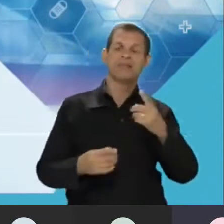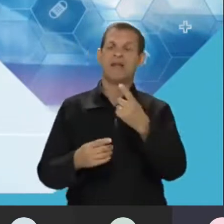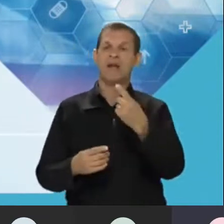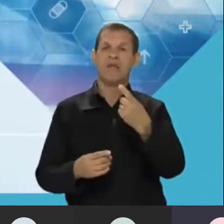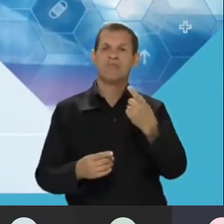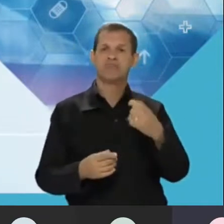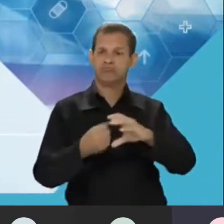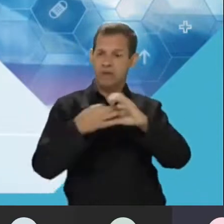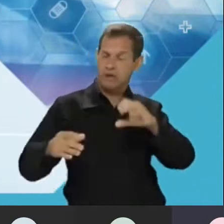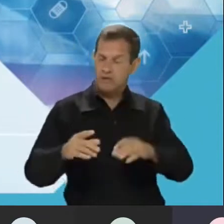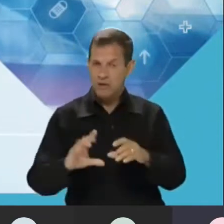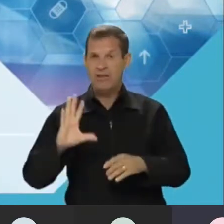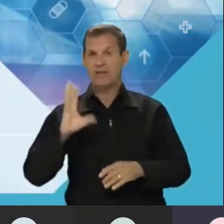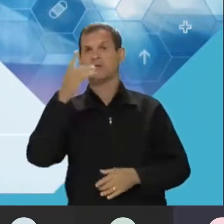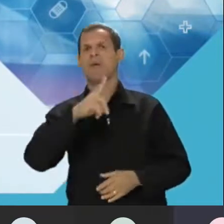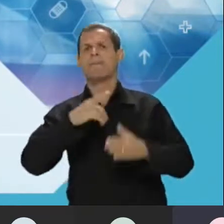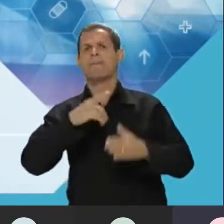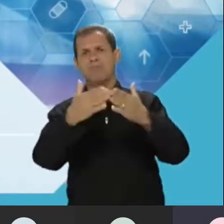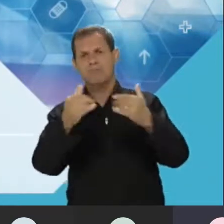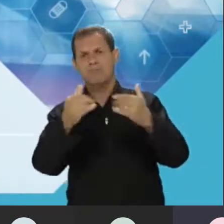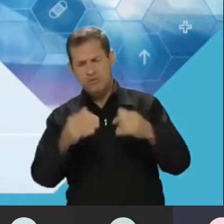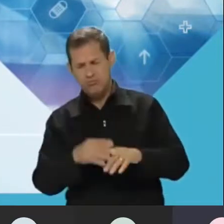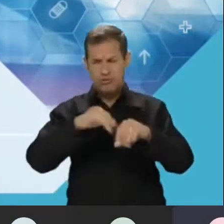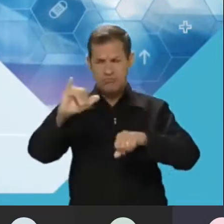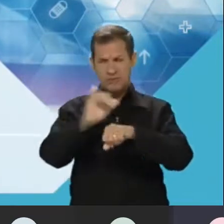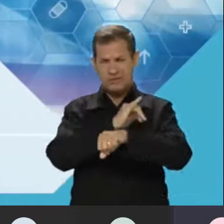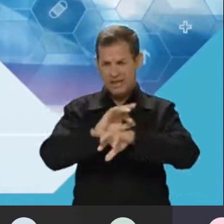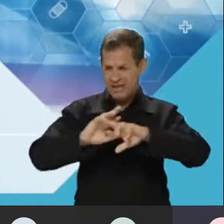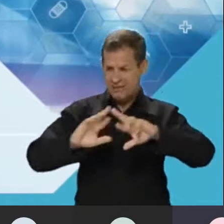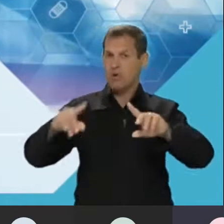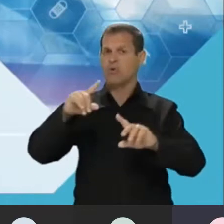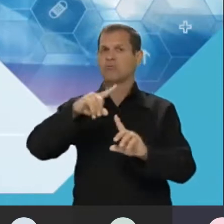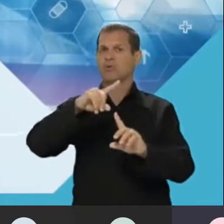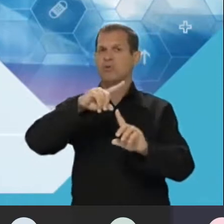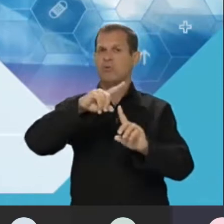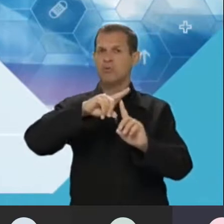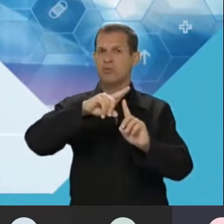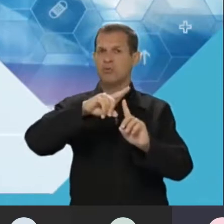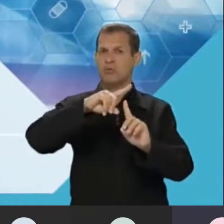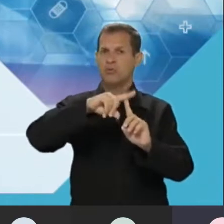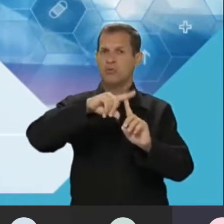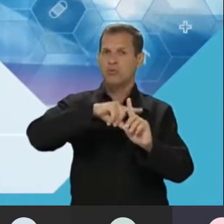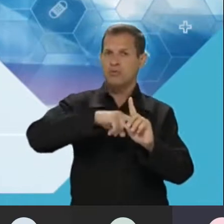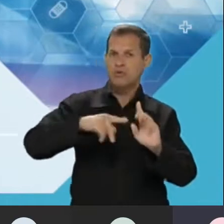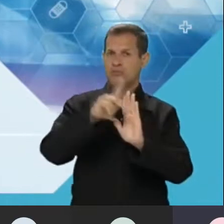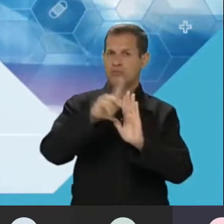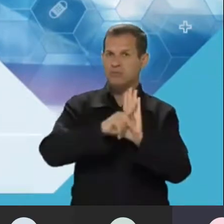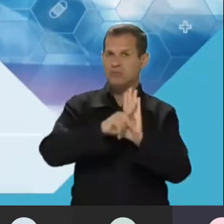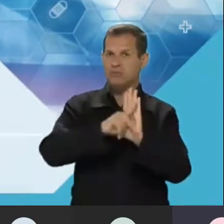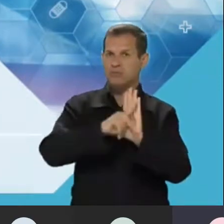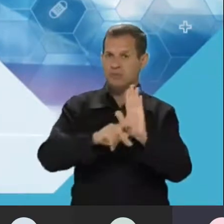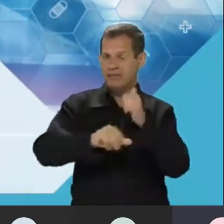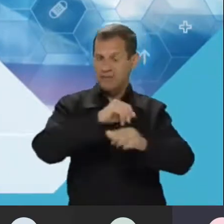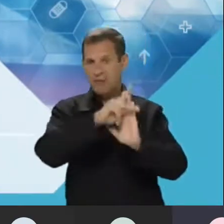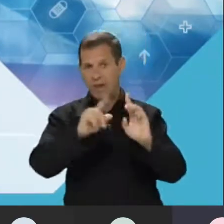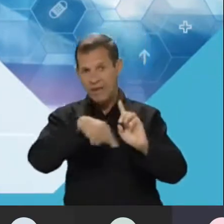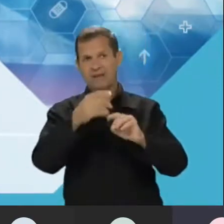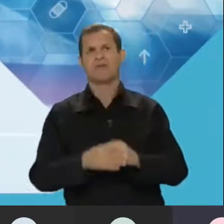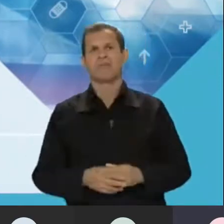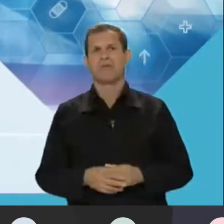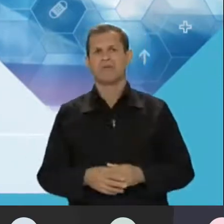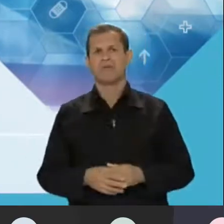cada zona, cada característica climática vai pedir um tipo de estratégia, um tipo de projeto, e nós temos que transformar isso depois